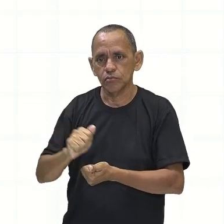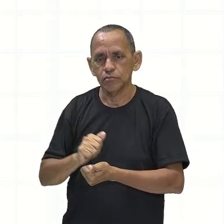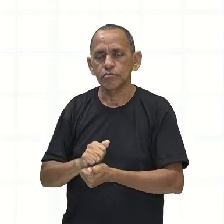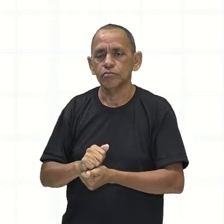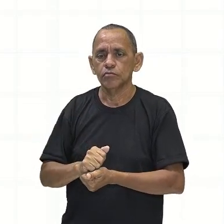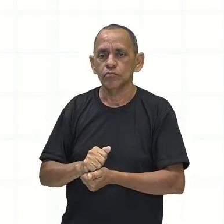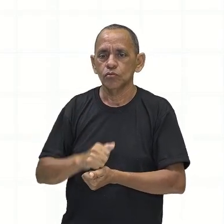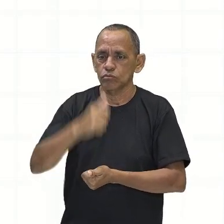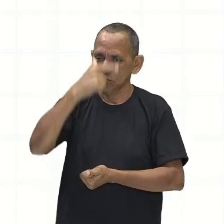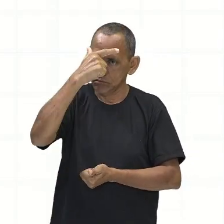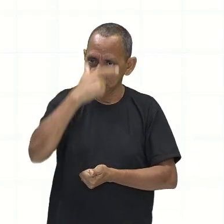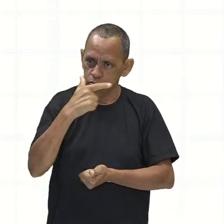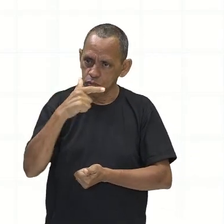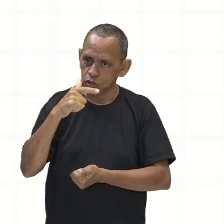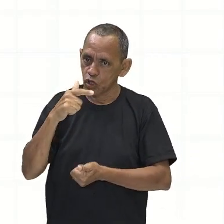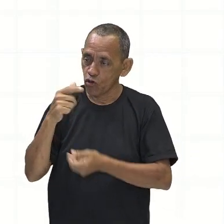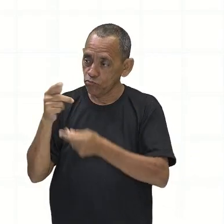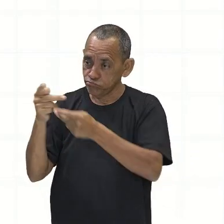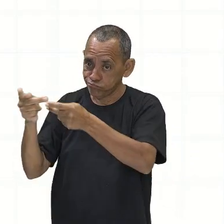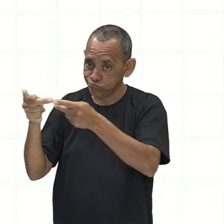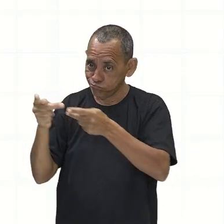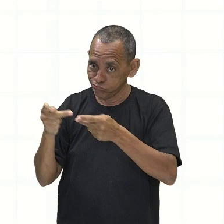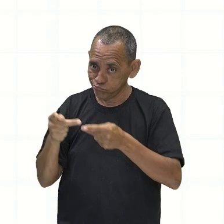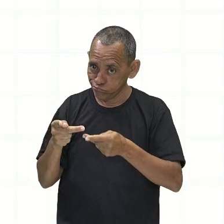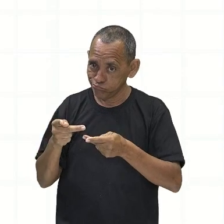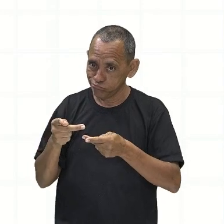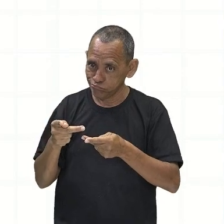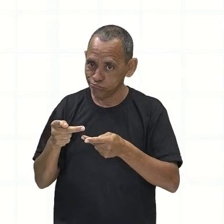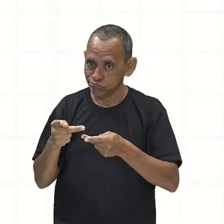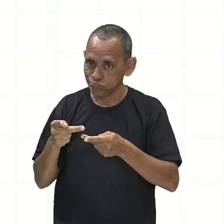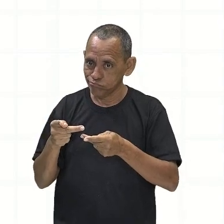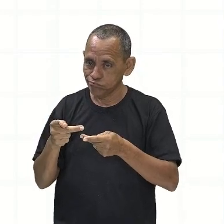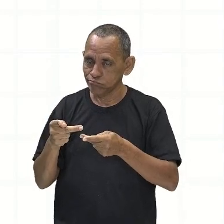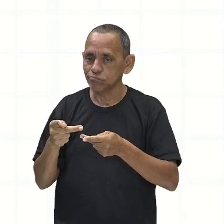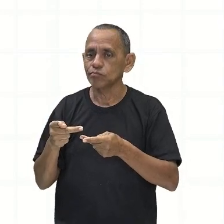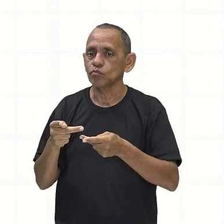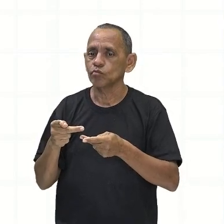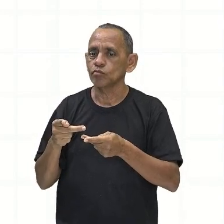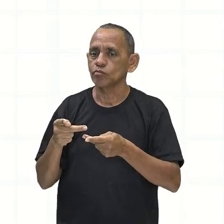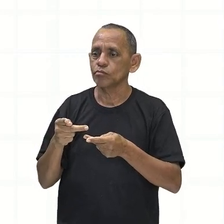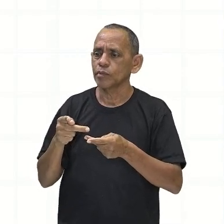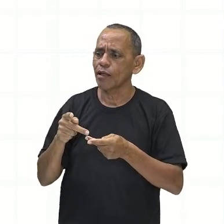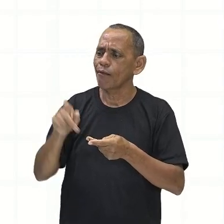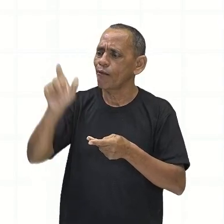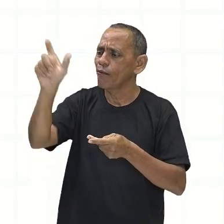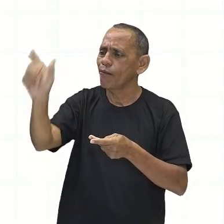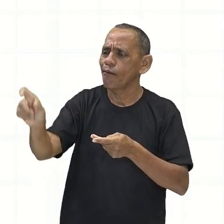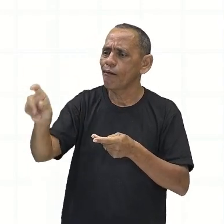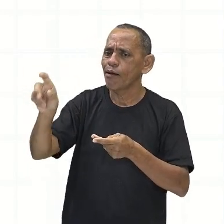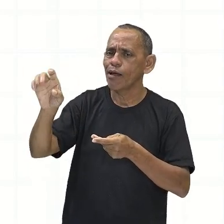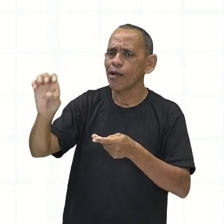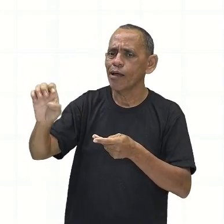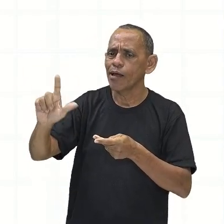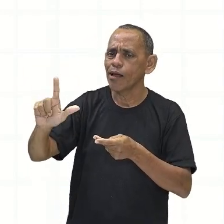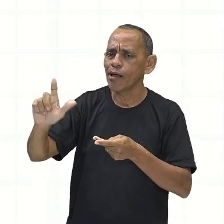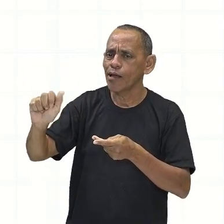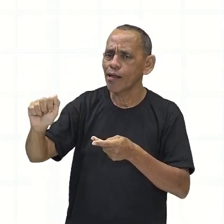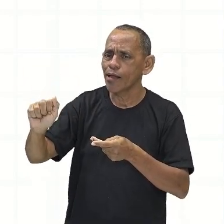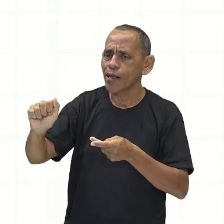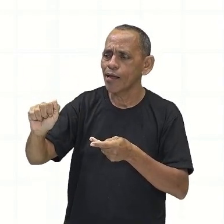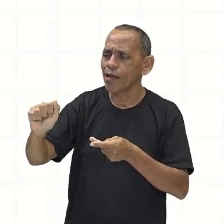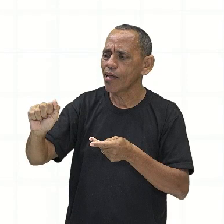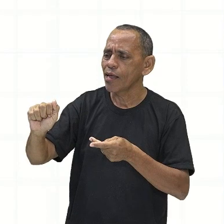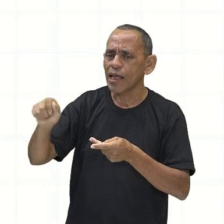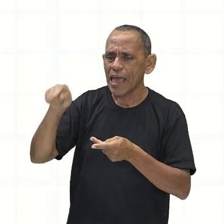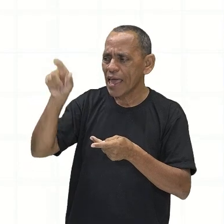festa. Muito bem. Aqui, nesse caso, estaria na linguagem coloquial, porque eu falei para você que